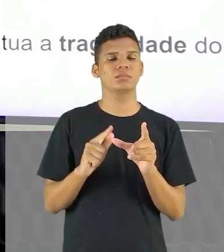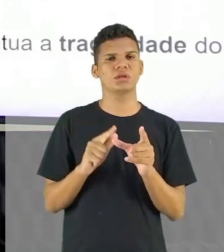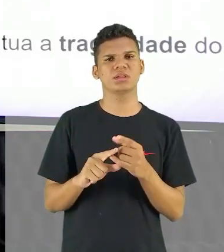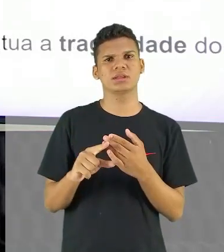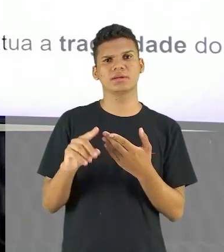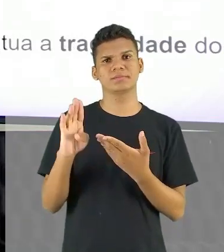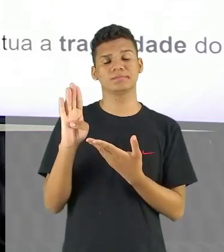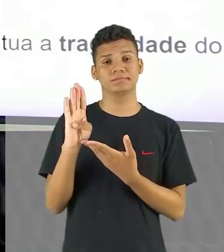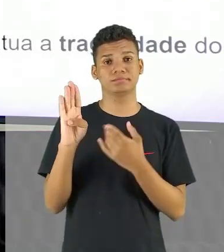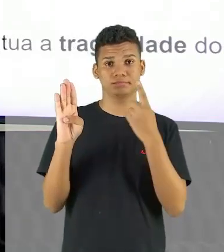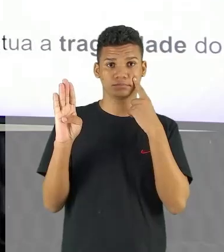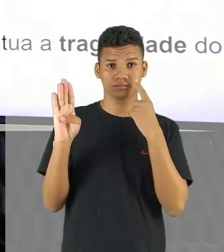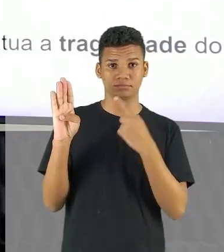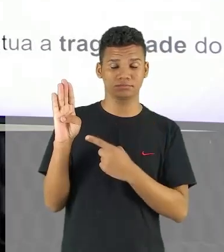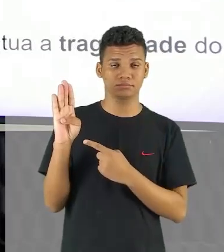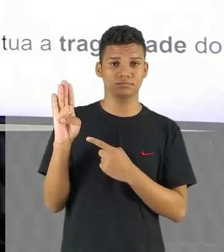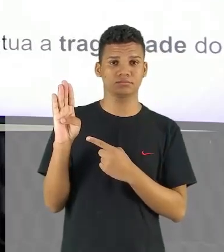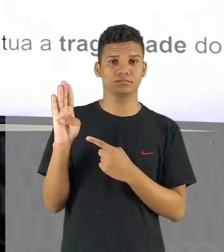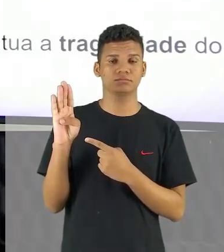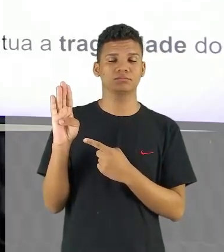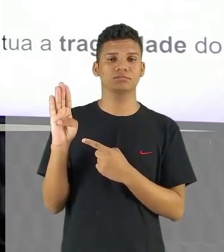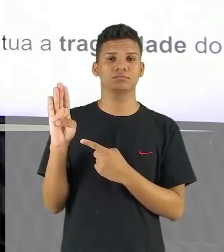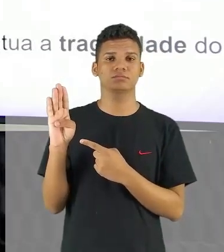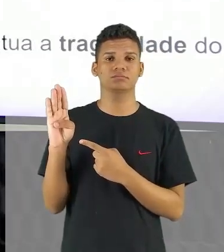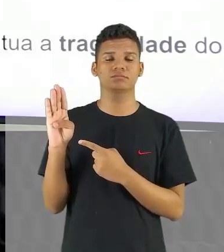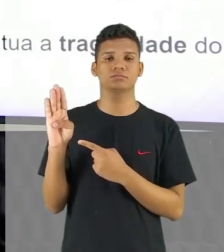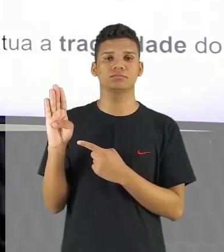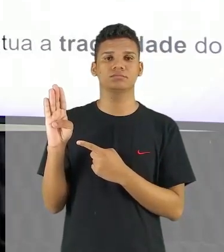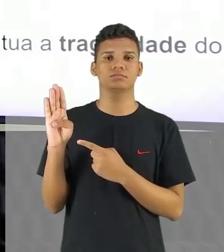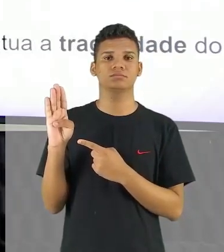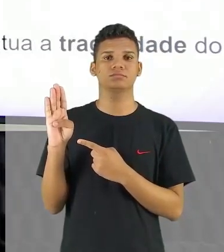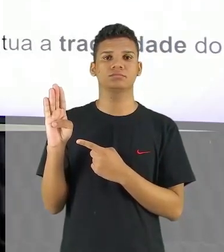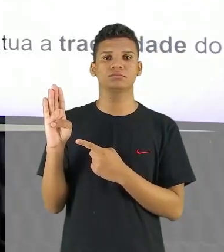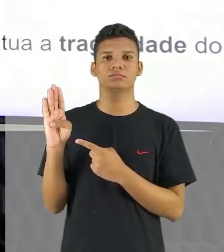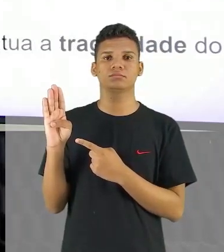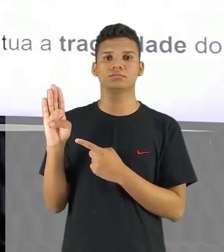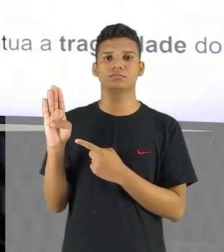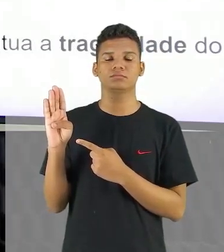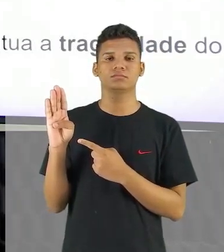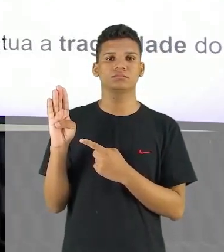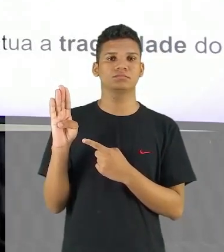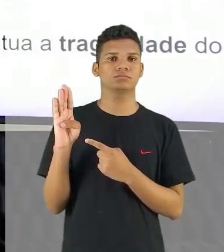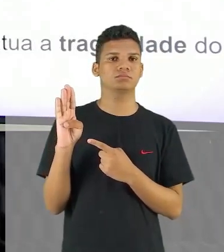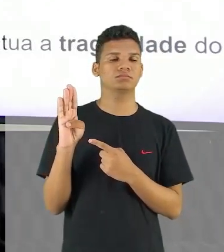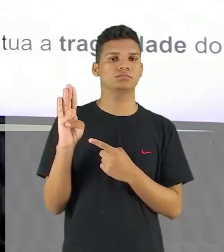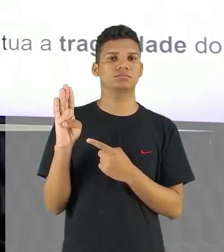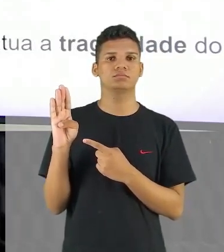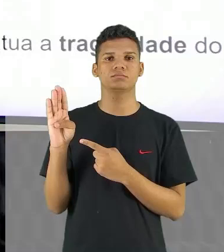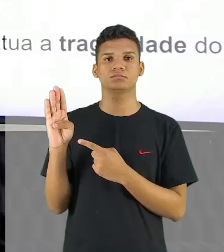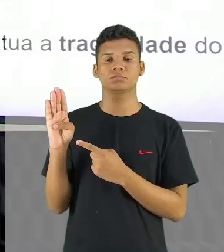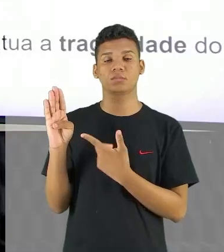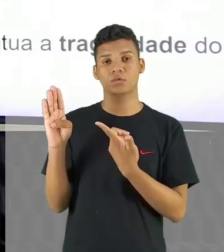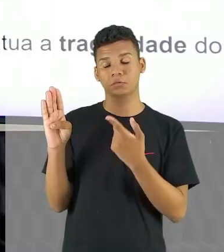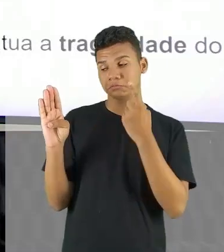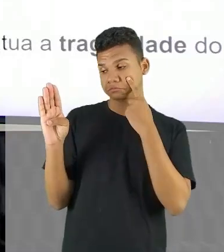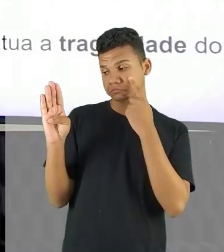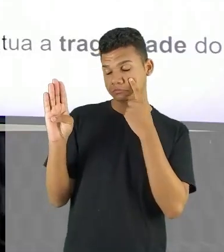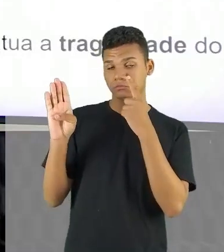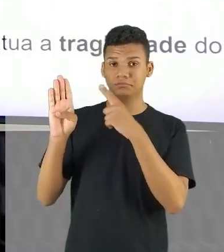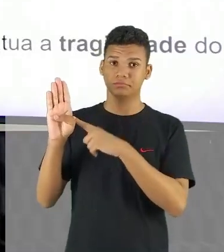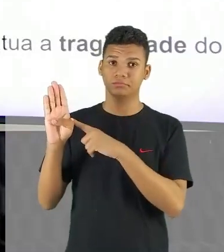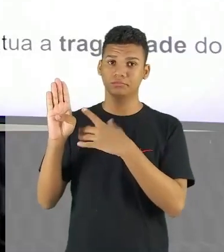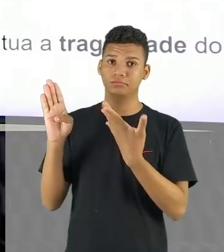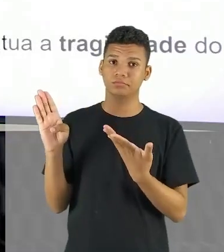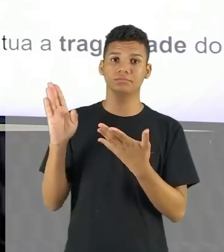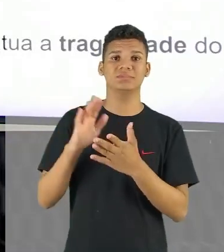Adjetivação comedida que acentua a tragicidade do relato e a argúcia do pai.